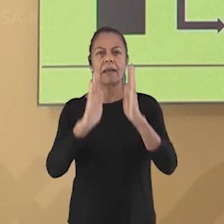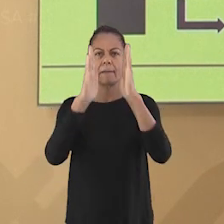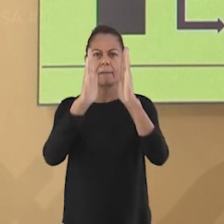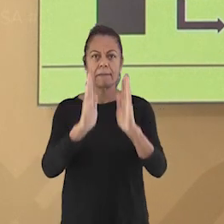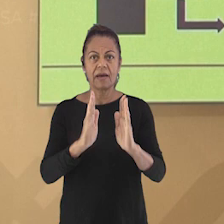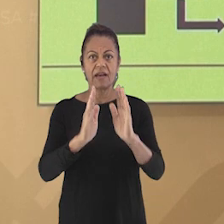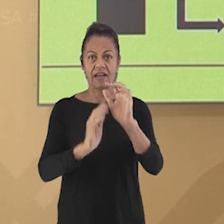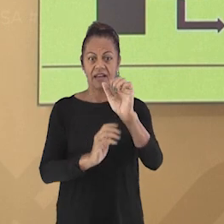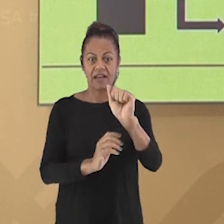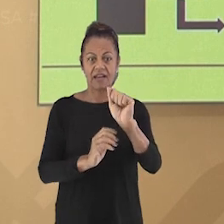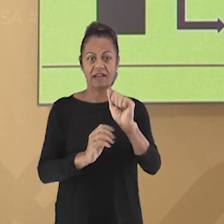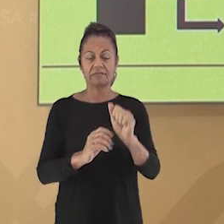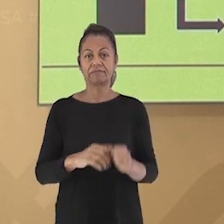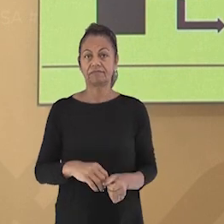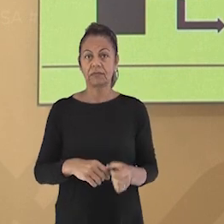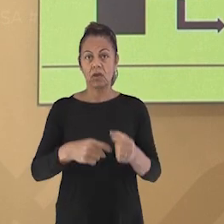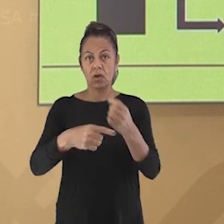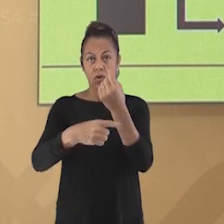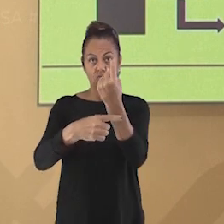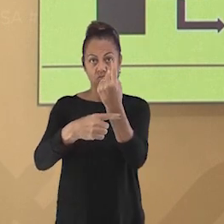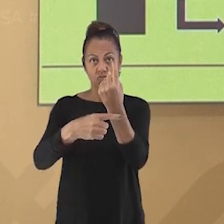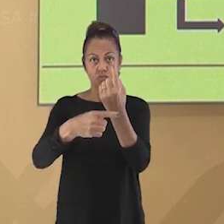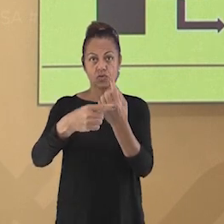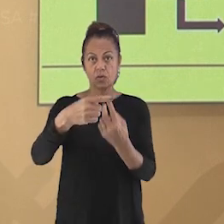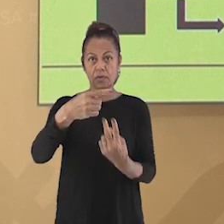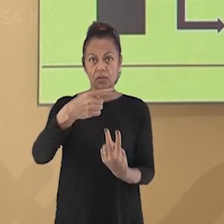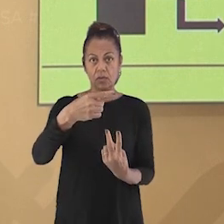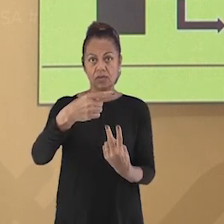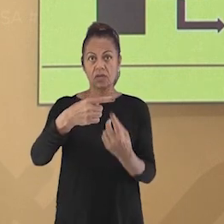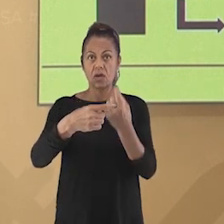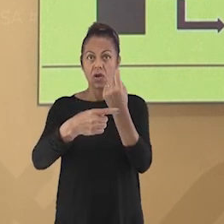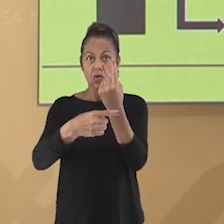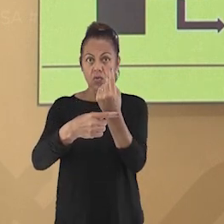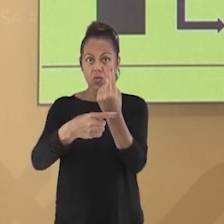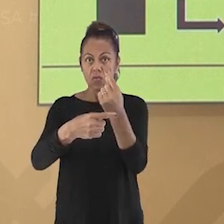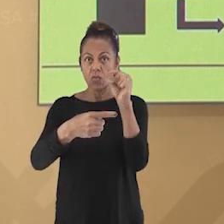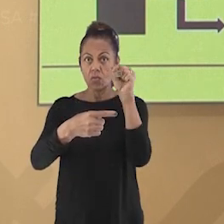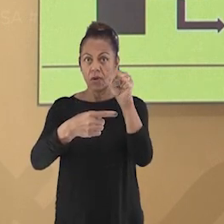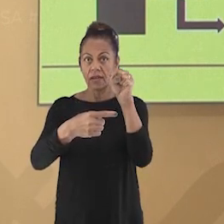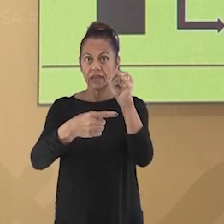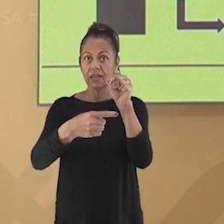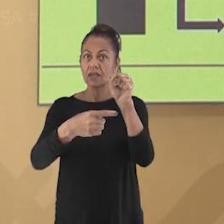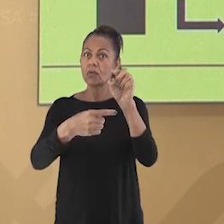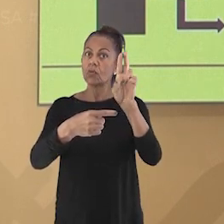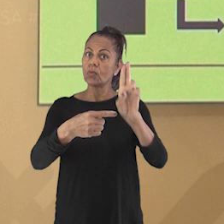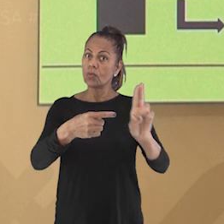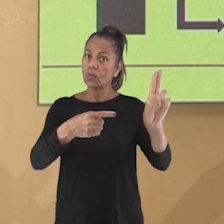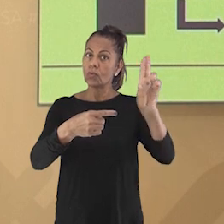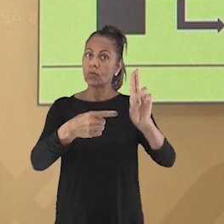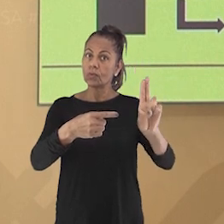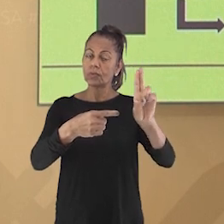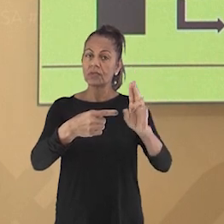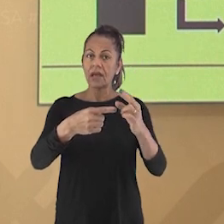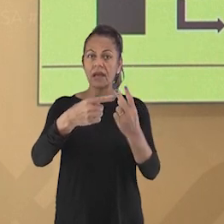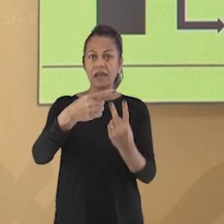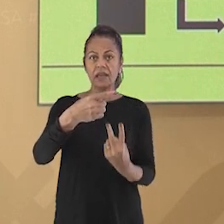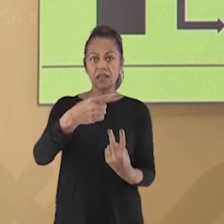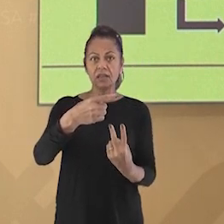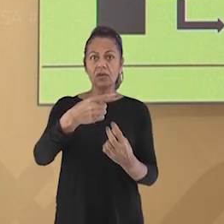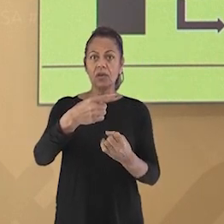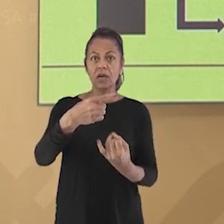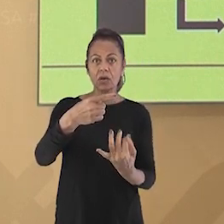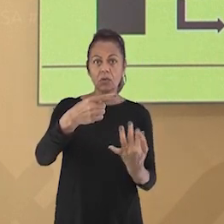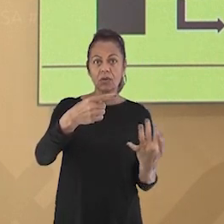seja, 1 sobre 2. 1 representa a parte que nós utilizamos e 2 representa a